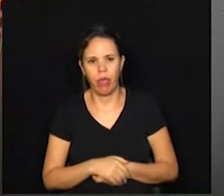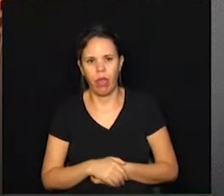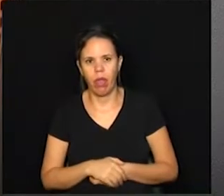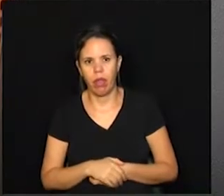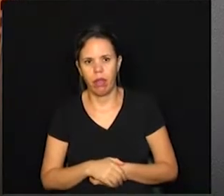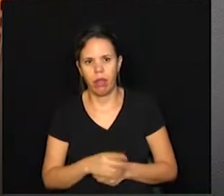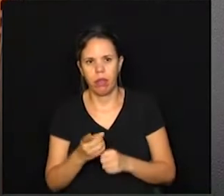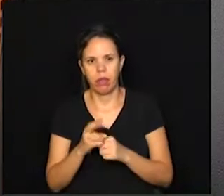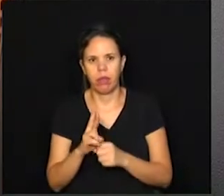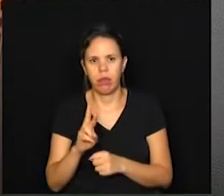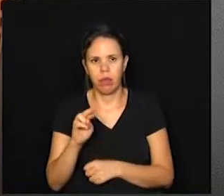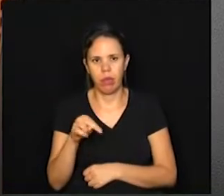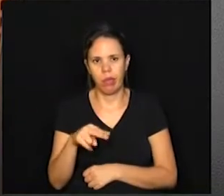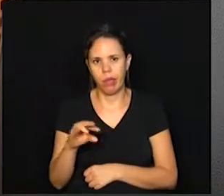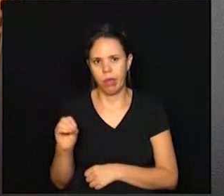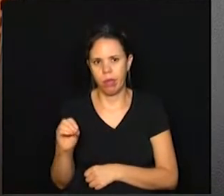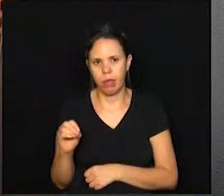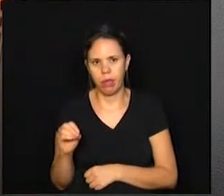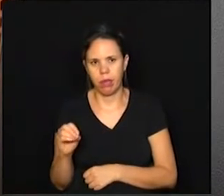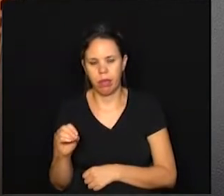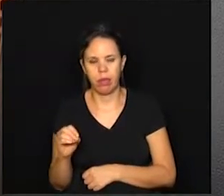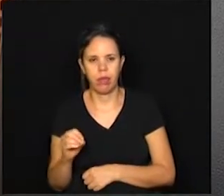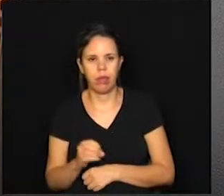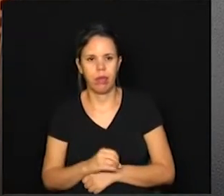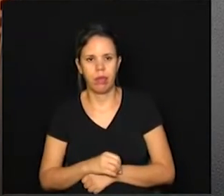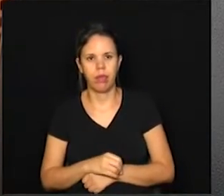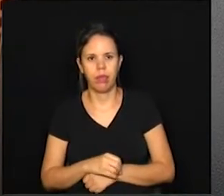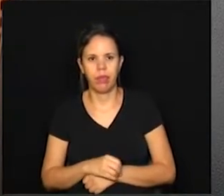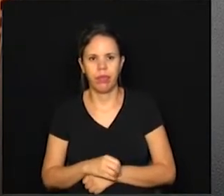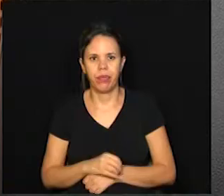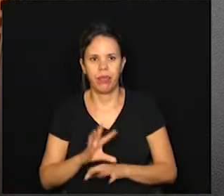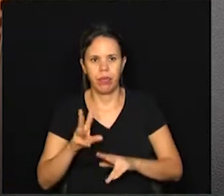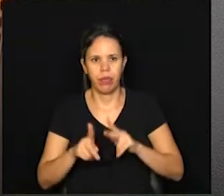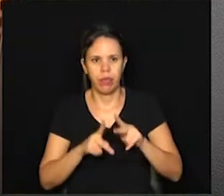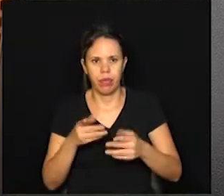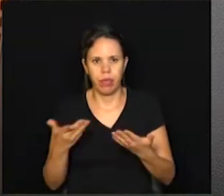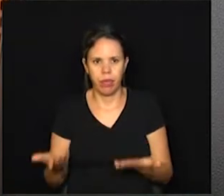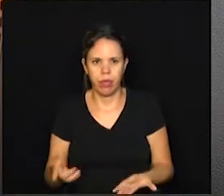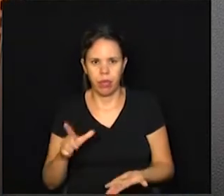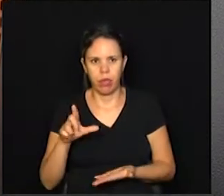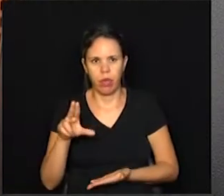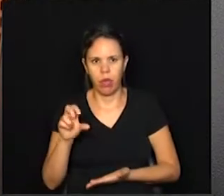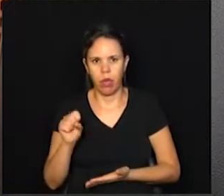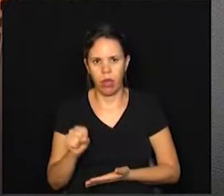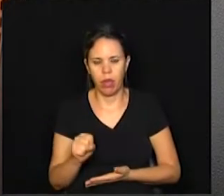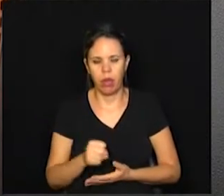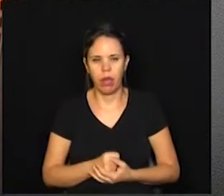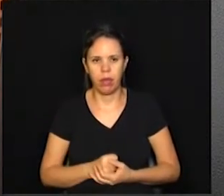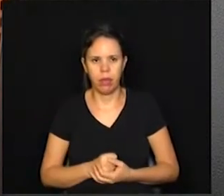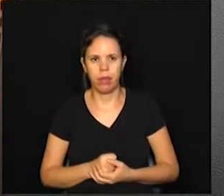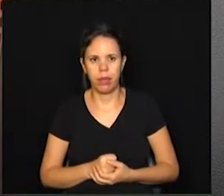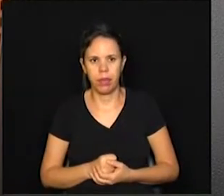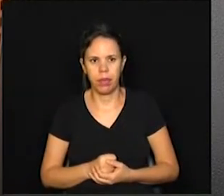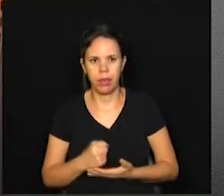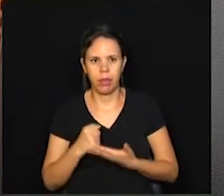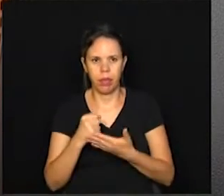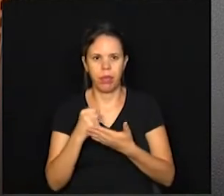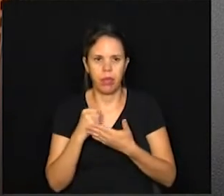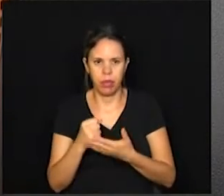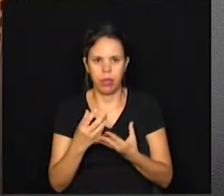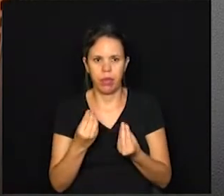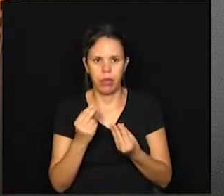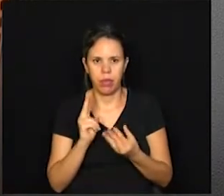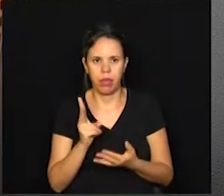o Dr. Renato Boscolo Filho. Todo esse pessoal aqui, o Lucas e outros que nos ajudam